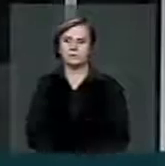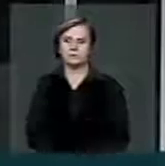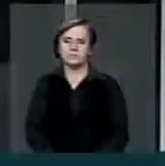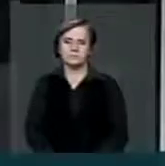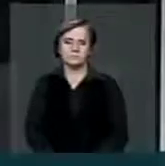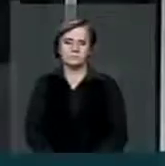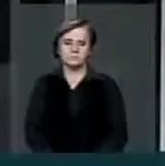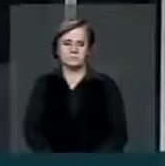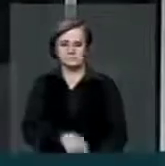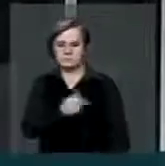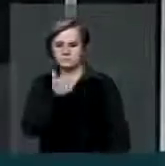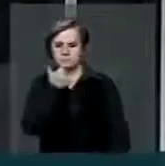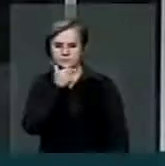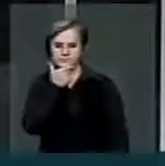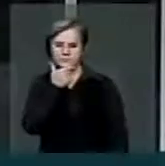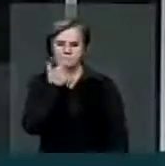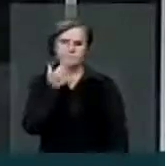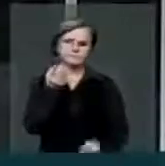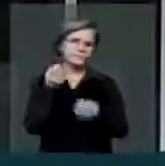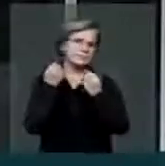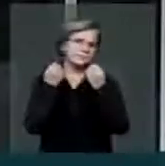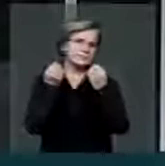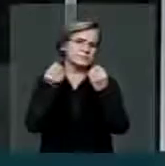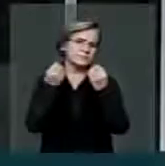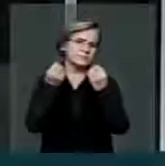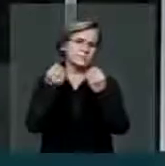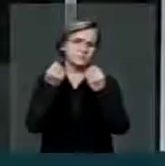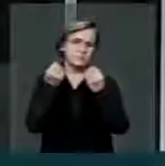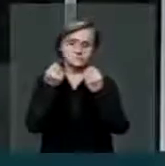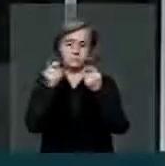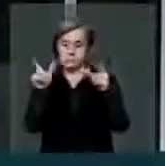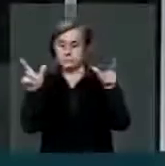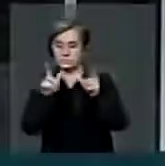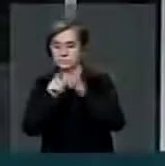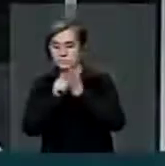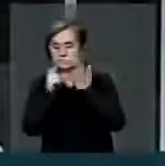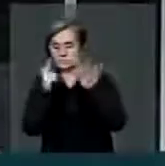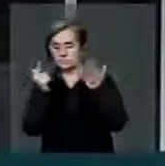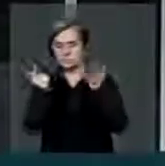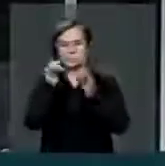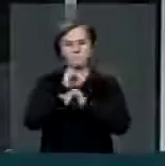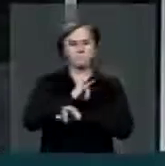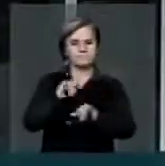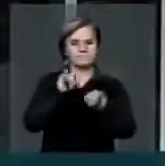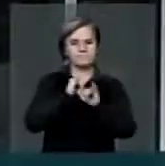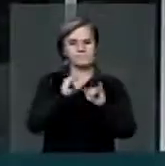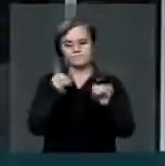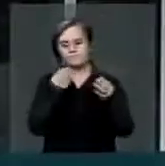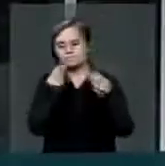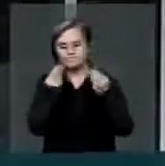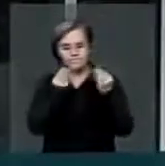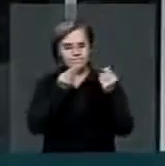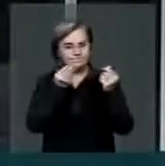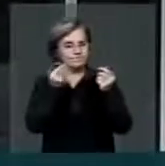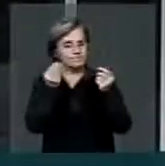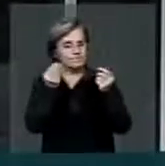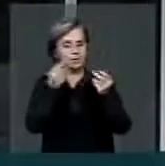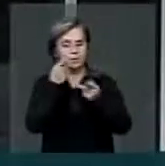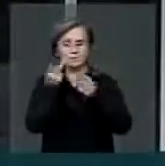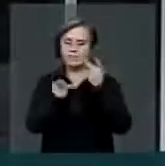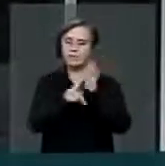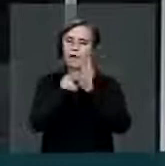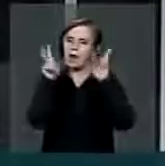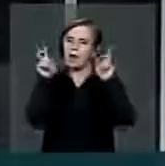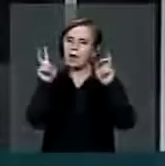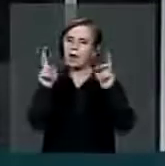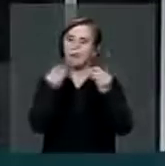presidente, como a nossa imprensa, ela é seletiva quando trata dessas questões.